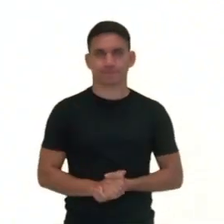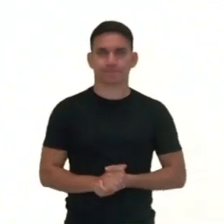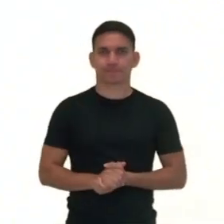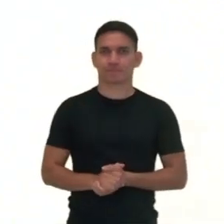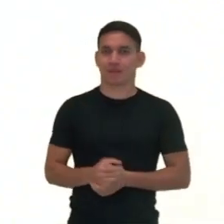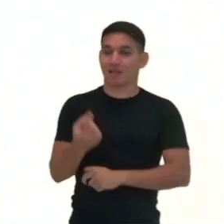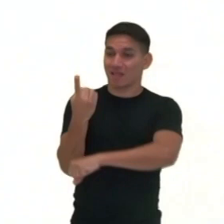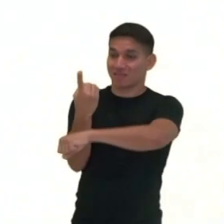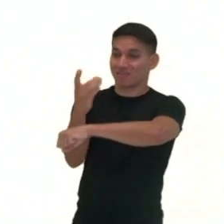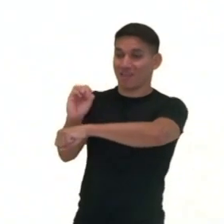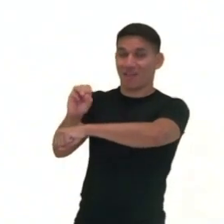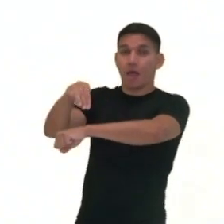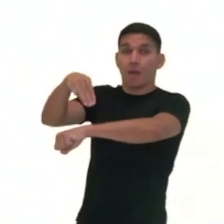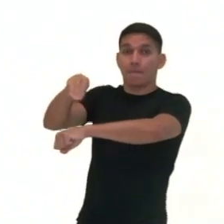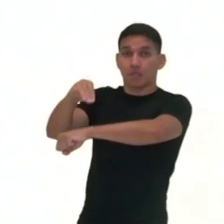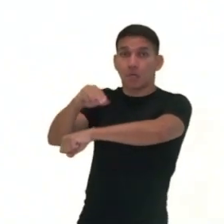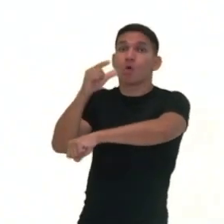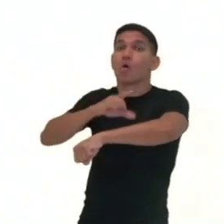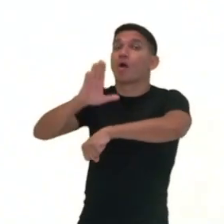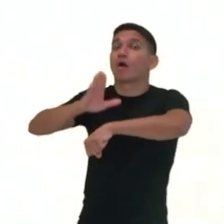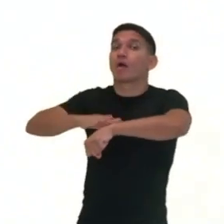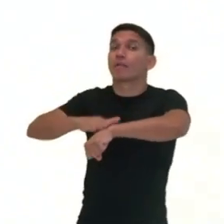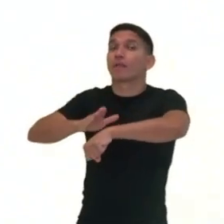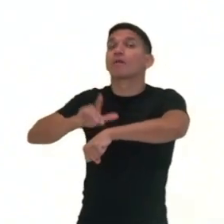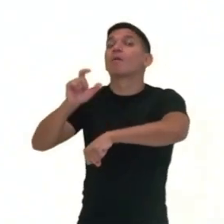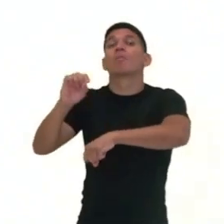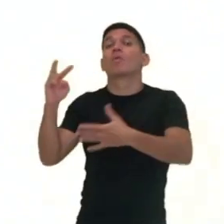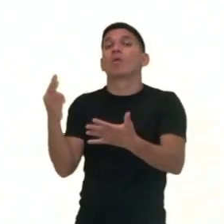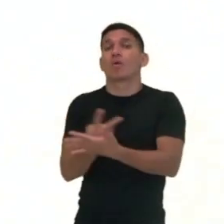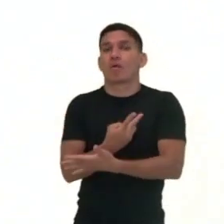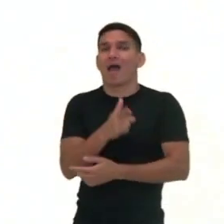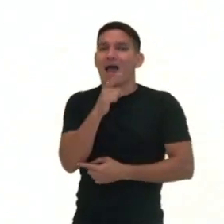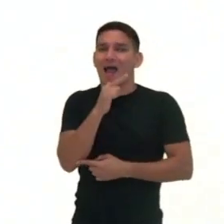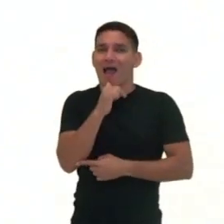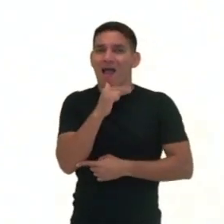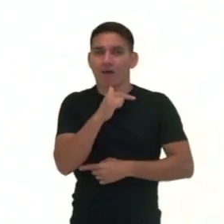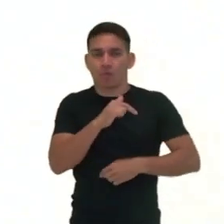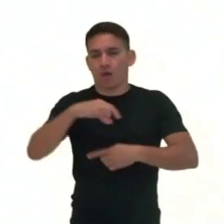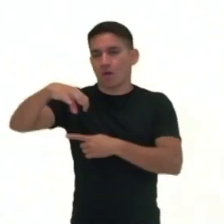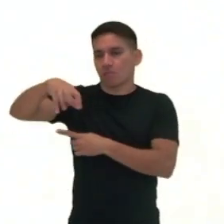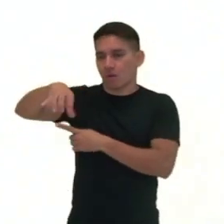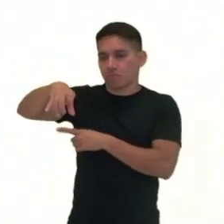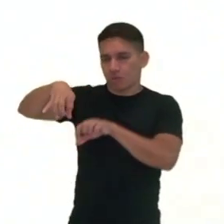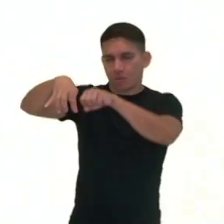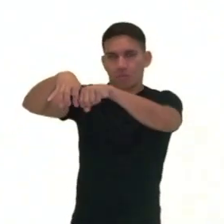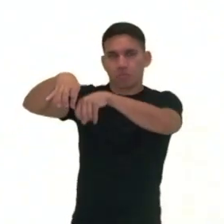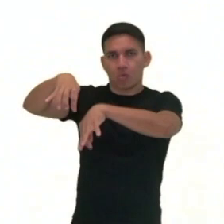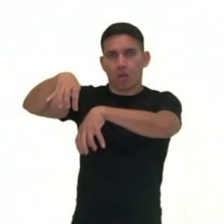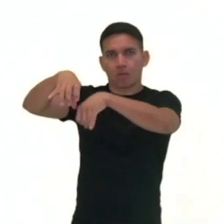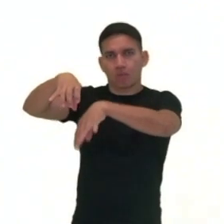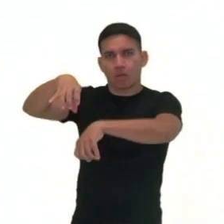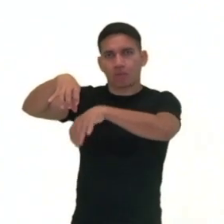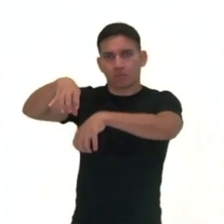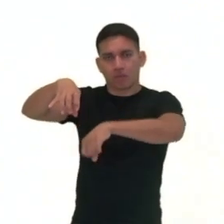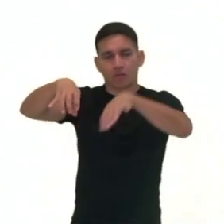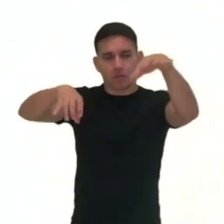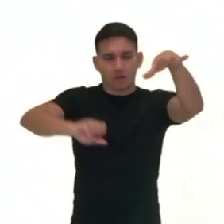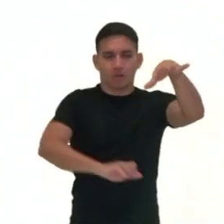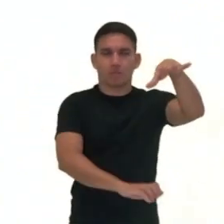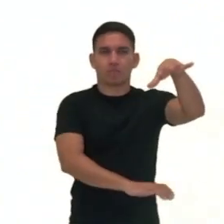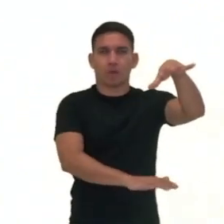10 minutos é o tempo que a torneira percorre